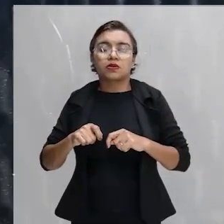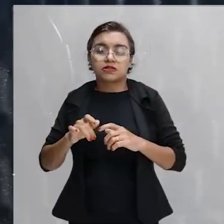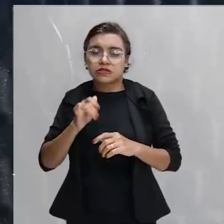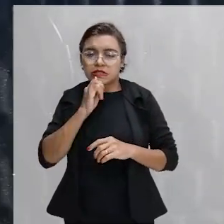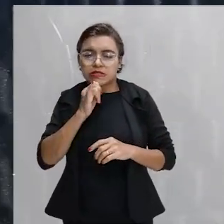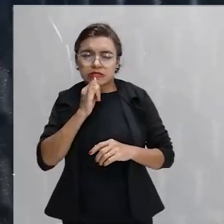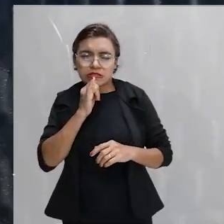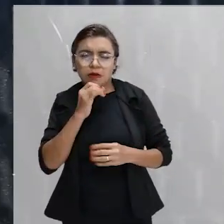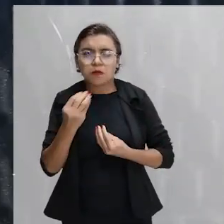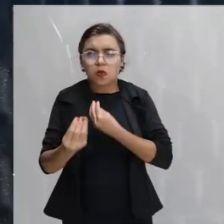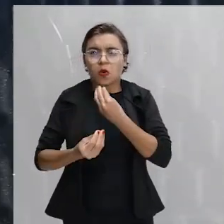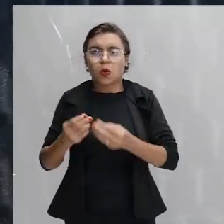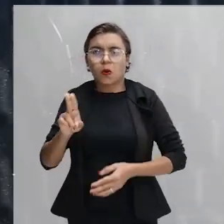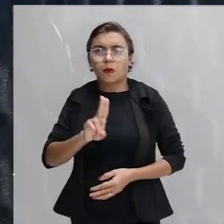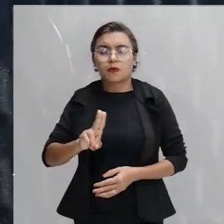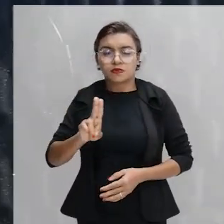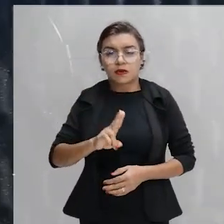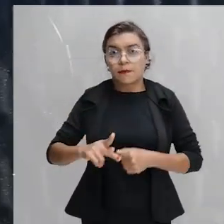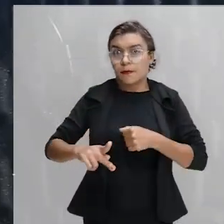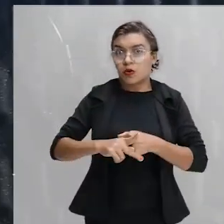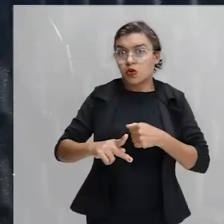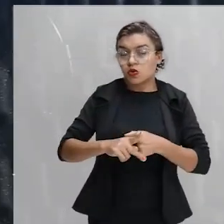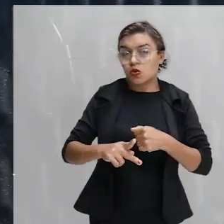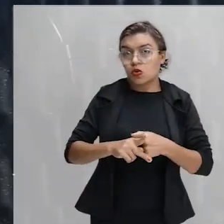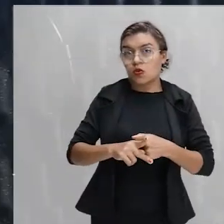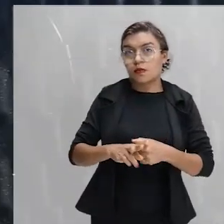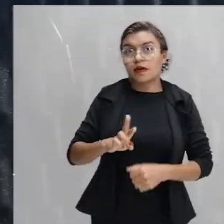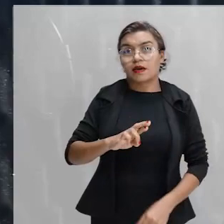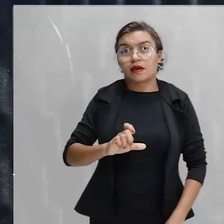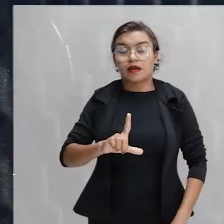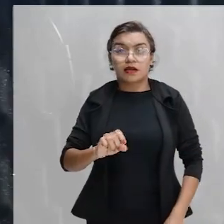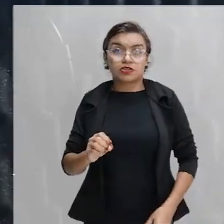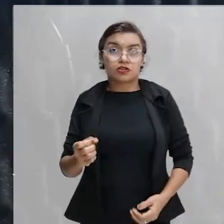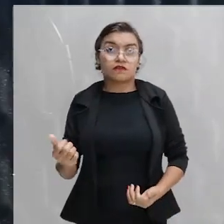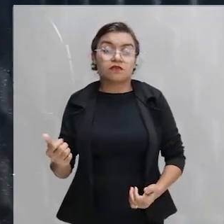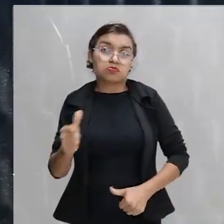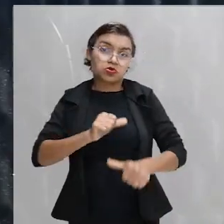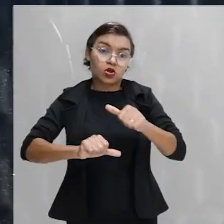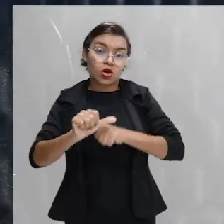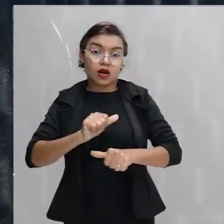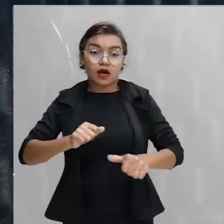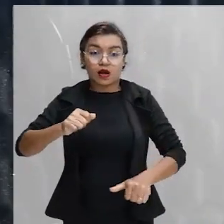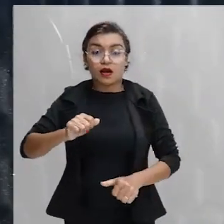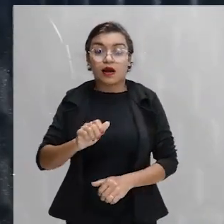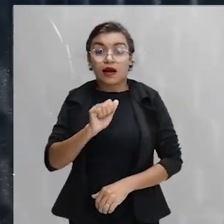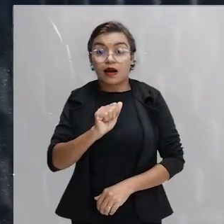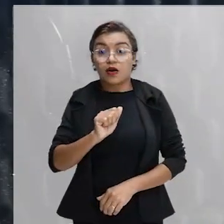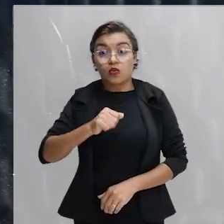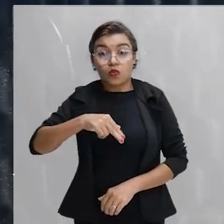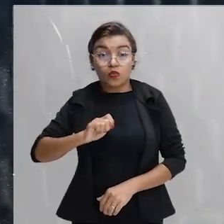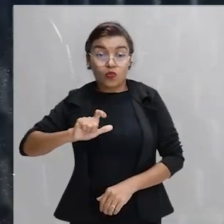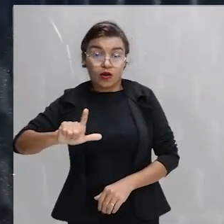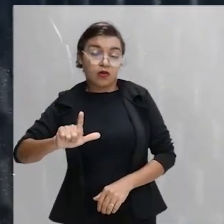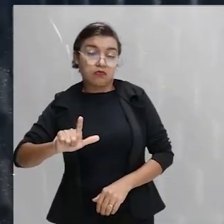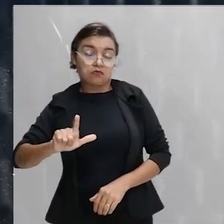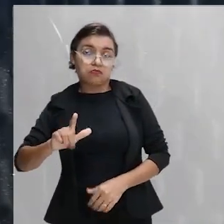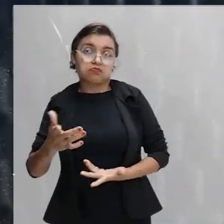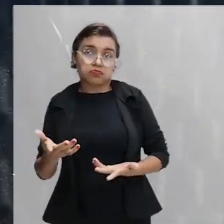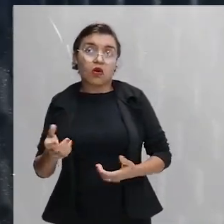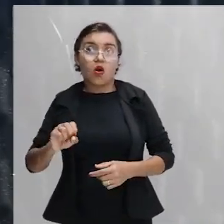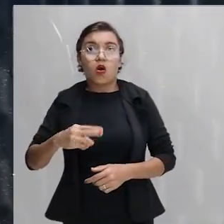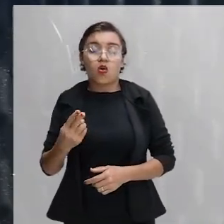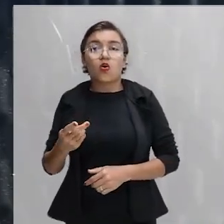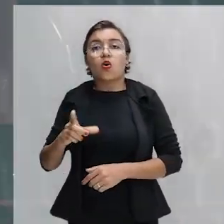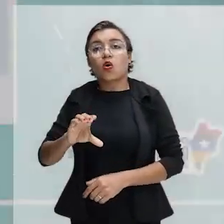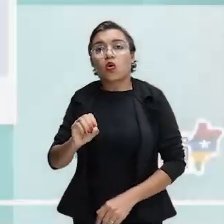Para eu saber se o que é pronome relativo, é só eu trocar por o qual. Se der certo, é pronome relativo. Se não der, pode ser uma